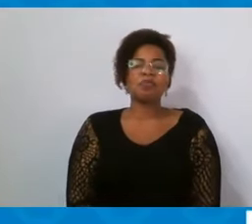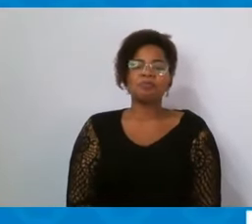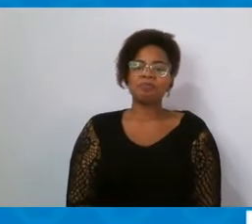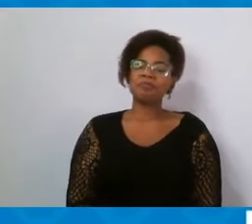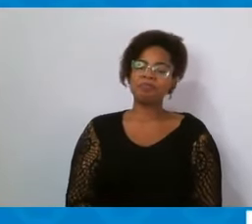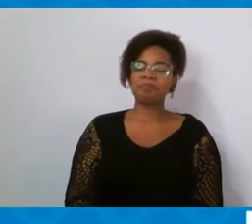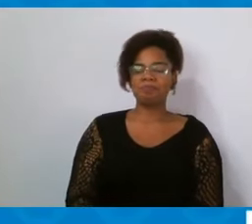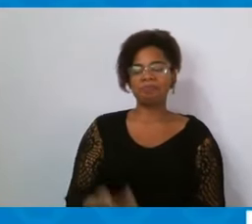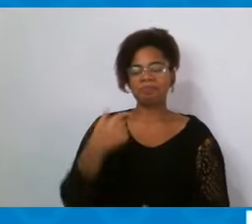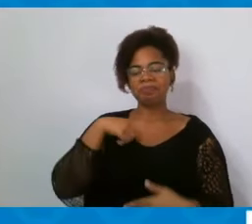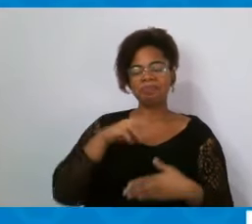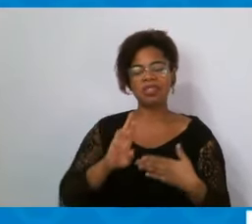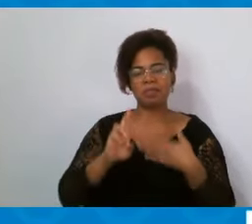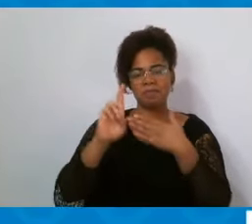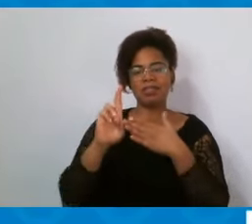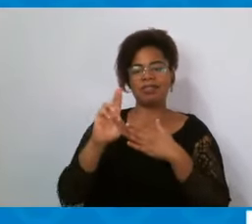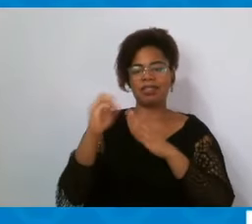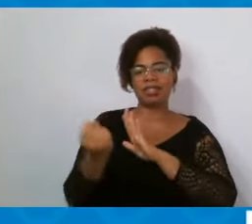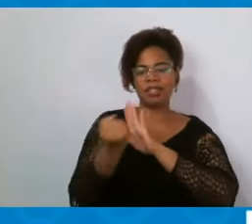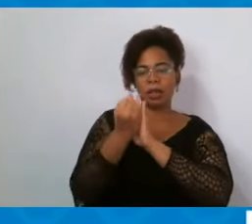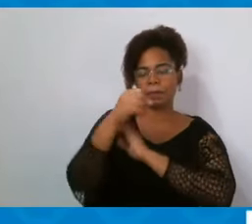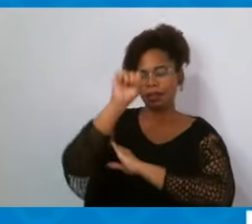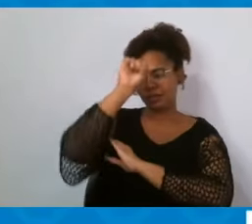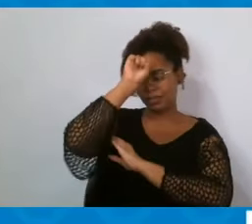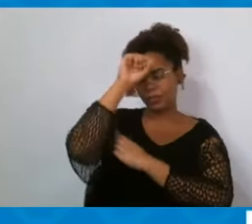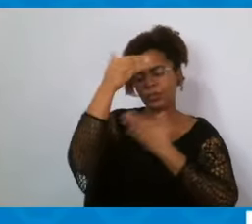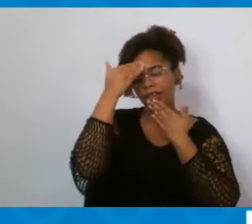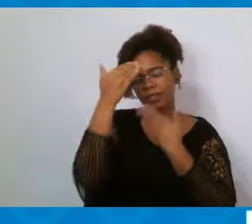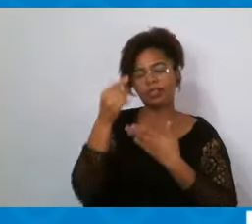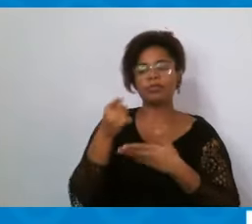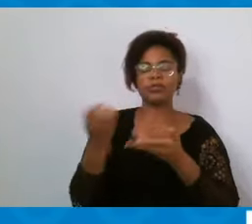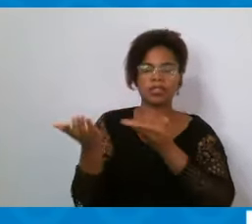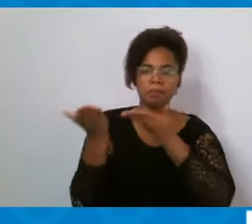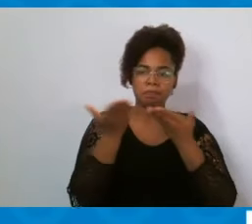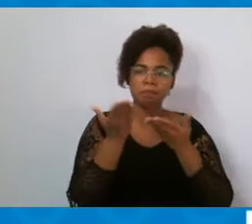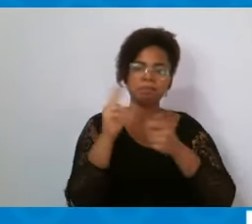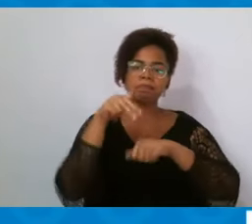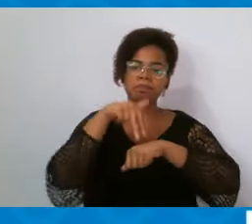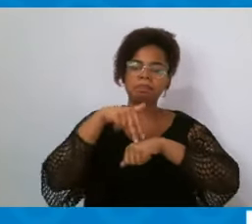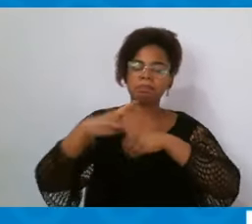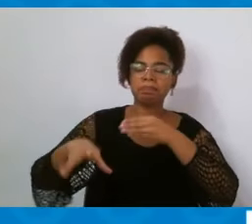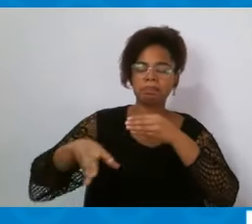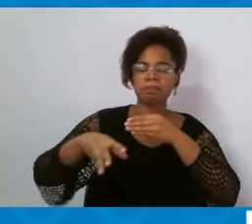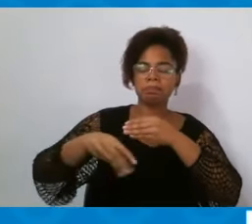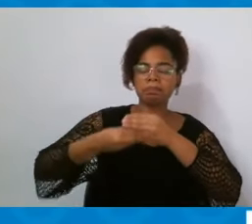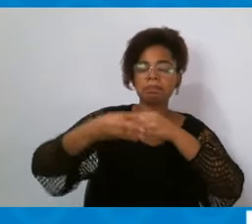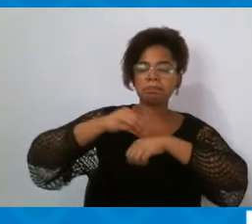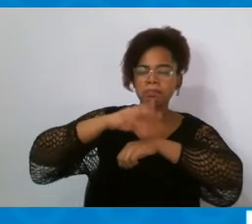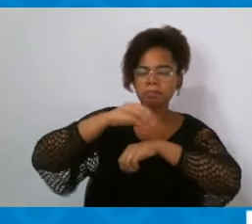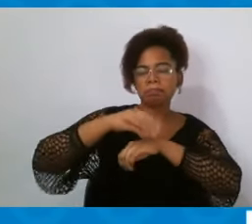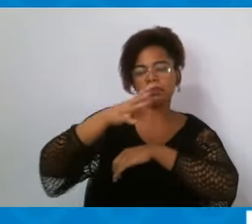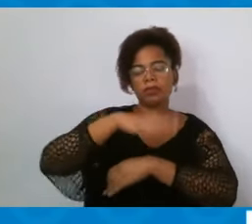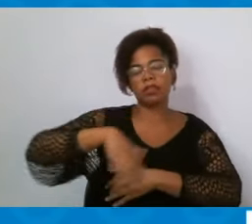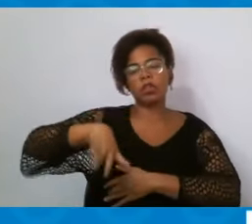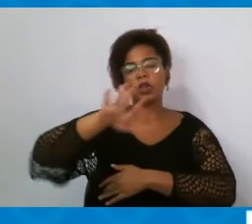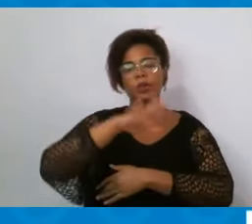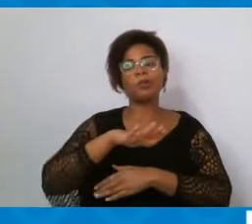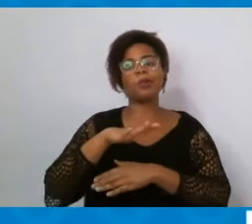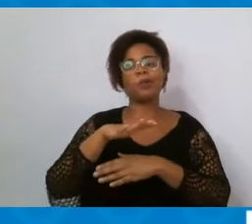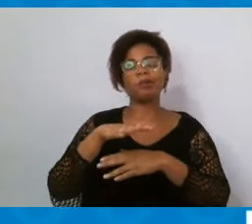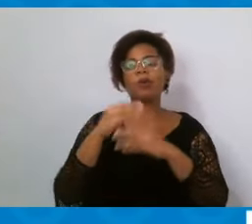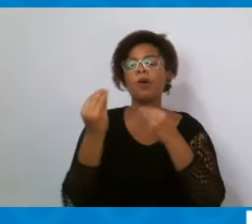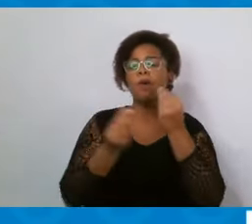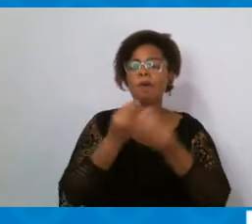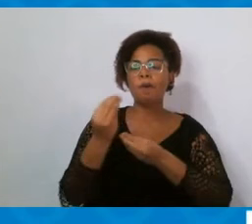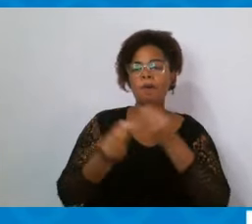nome da Samsung, a sua excelente contribuição para esse processo formativo que nós acreditamos tanto. O prêmio